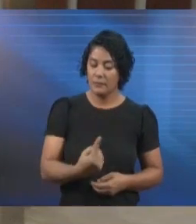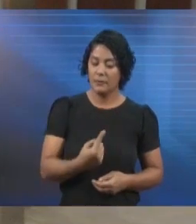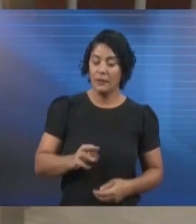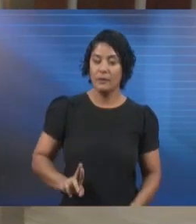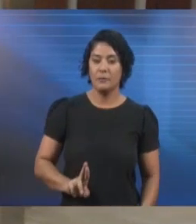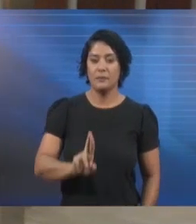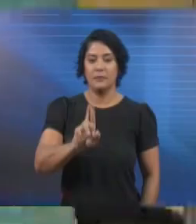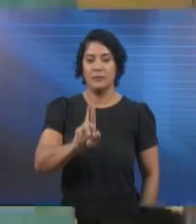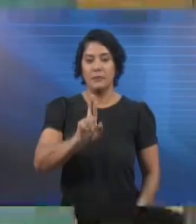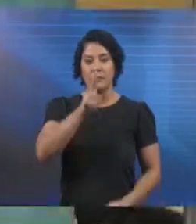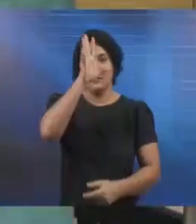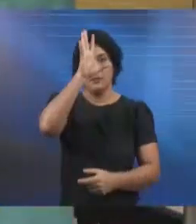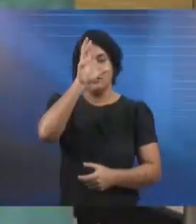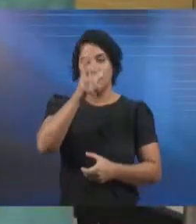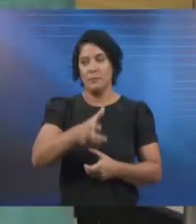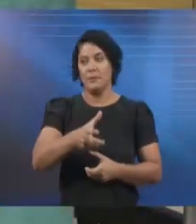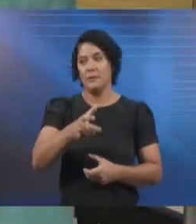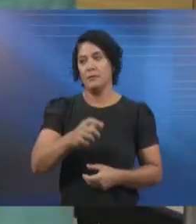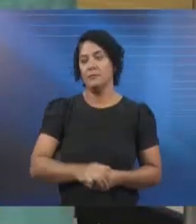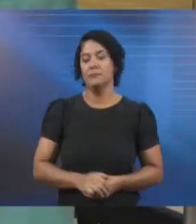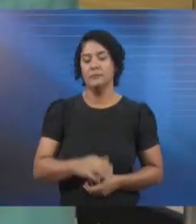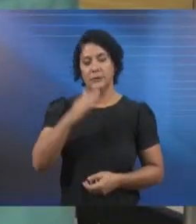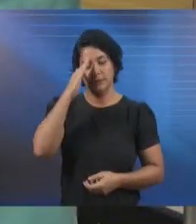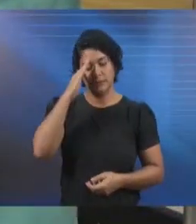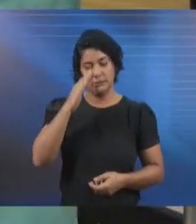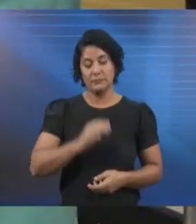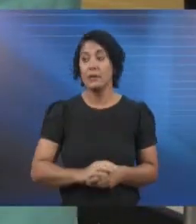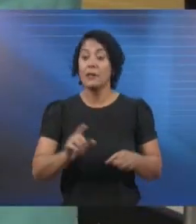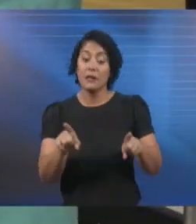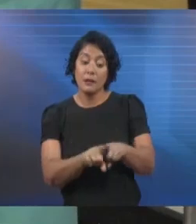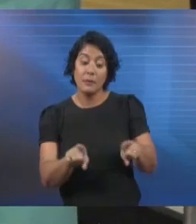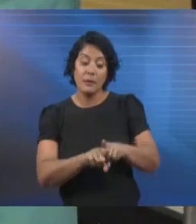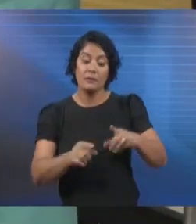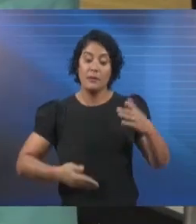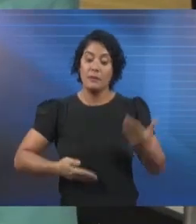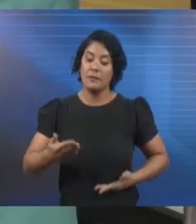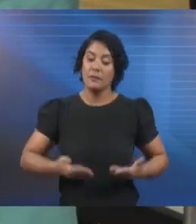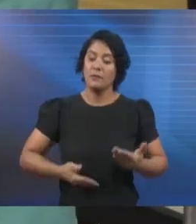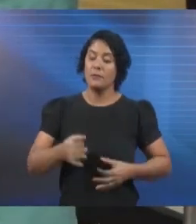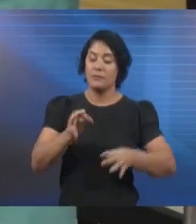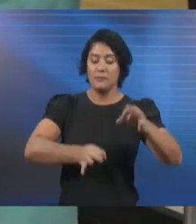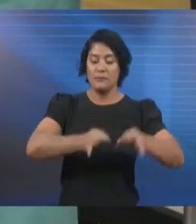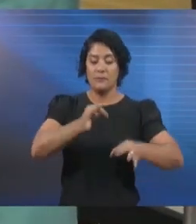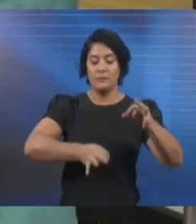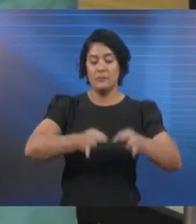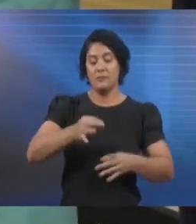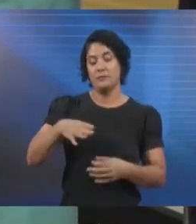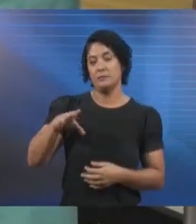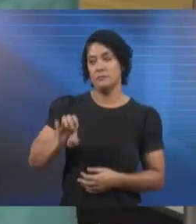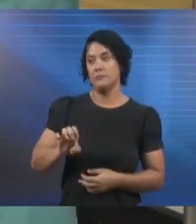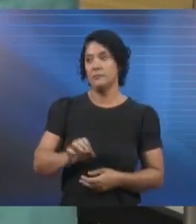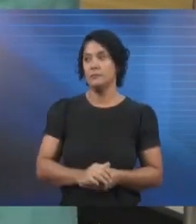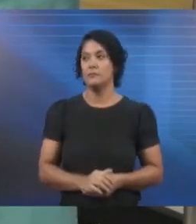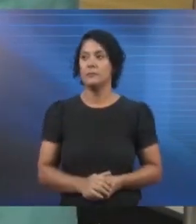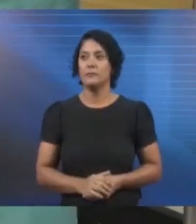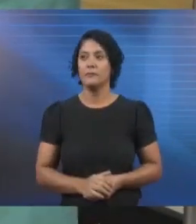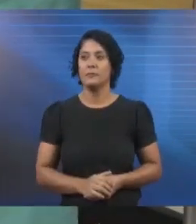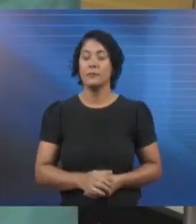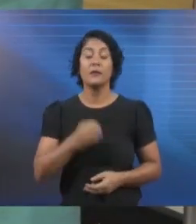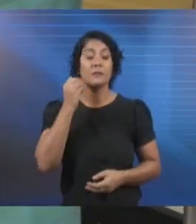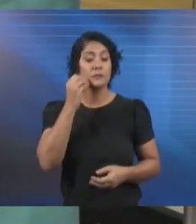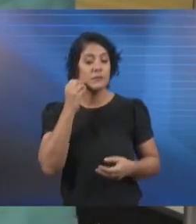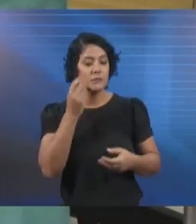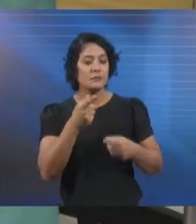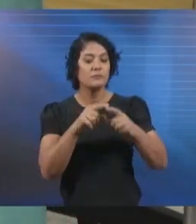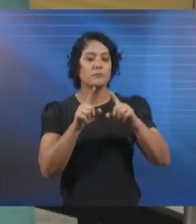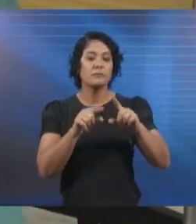representação dos Bombeiros Militares também de servidores da justiça estadual que aguardam a apreciação de projetos de